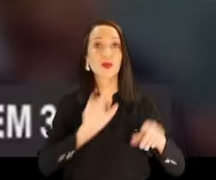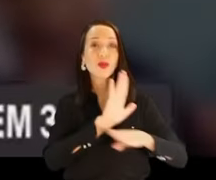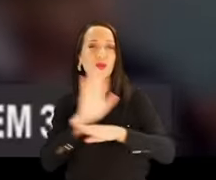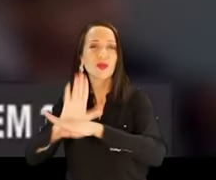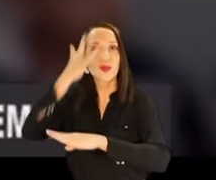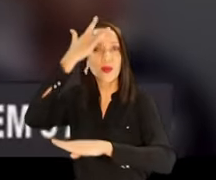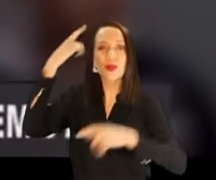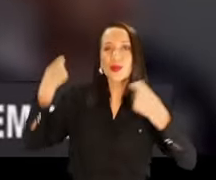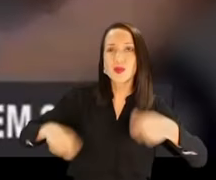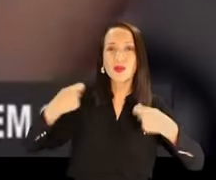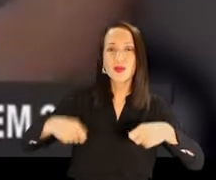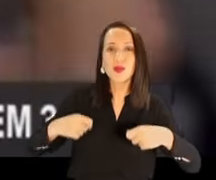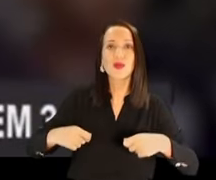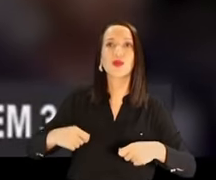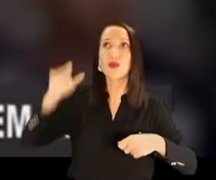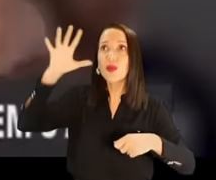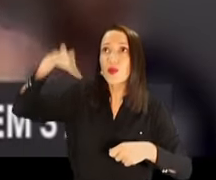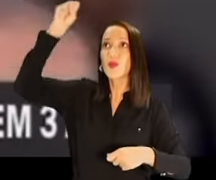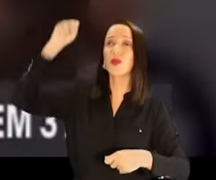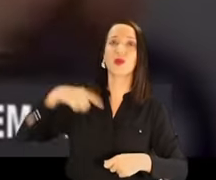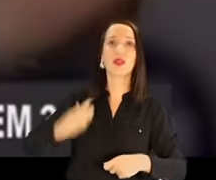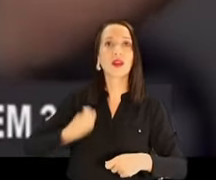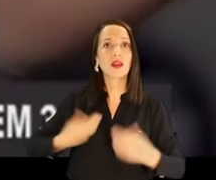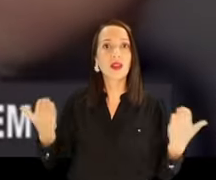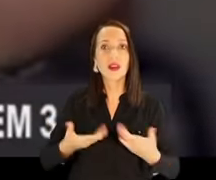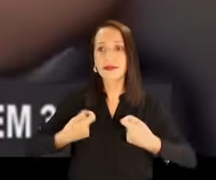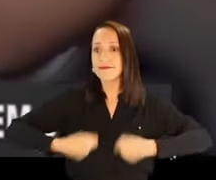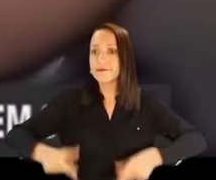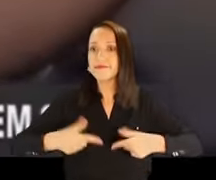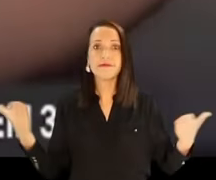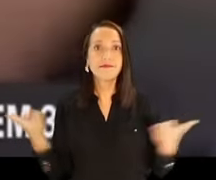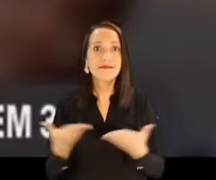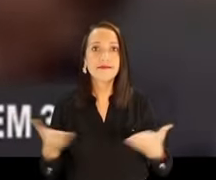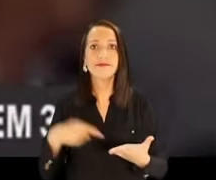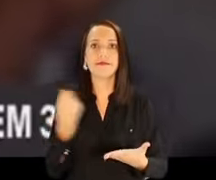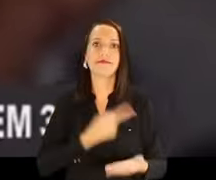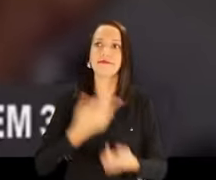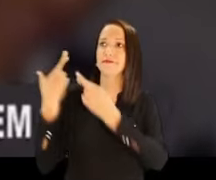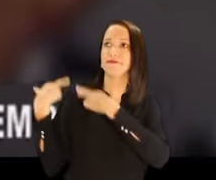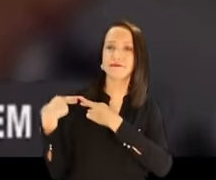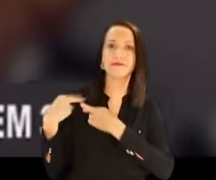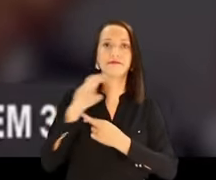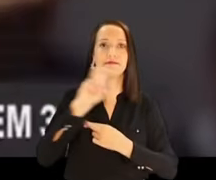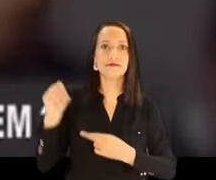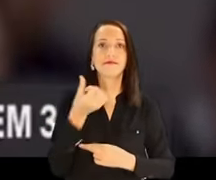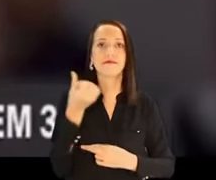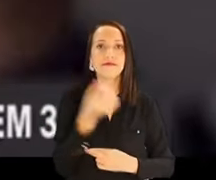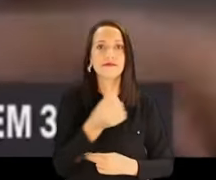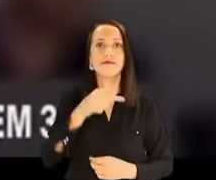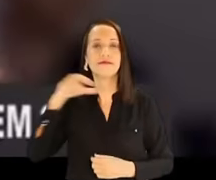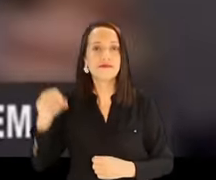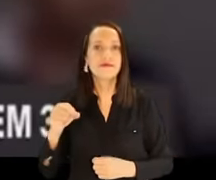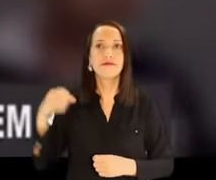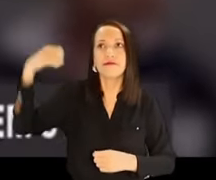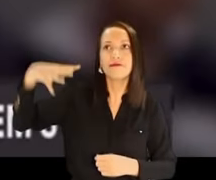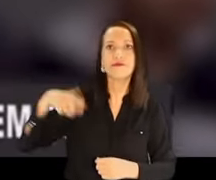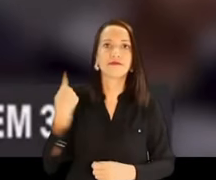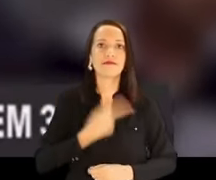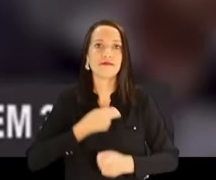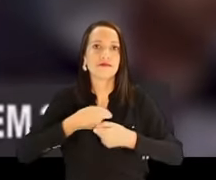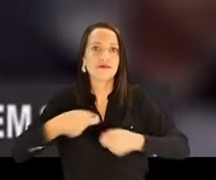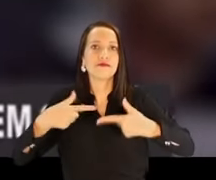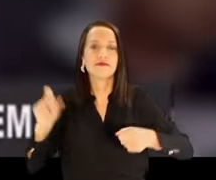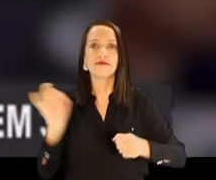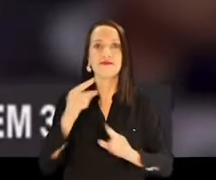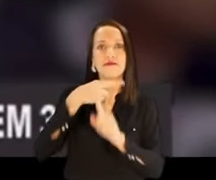ajudar quem necessita, o que é uma luz. Aí quando chega, e esses gastos agora, vai vir pra gente. É 500, 600, 700 de luz,